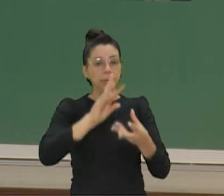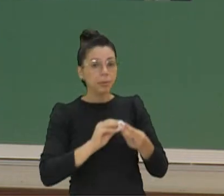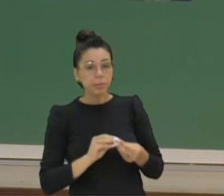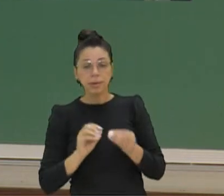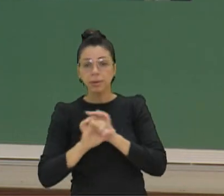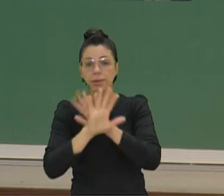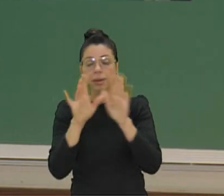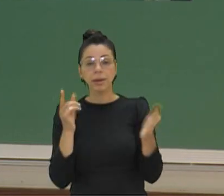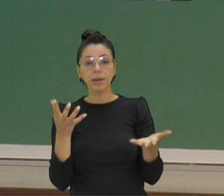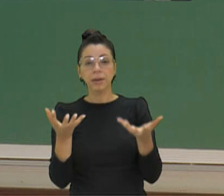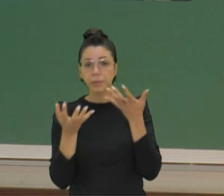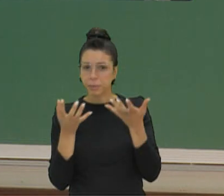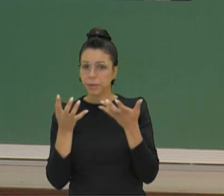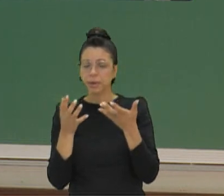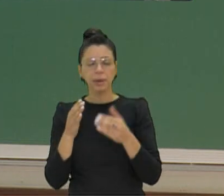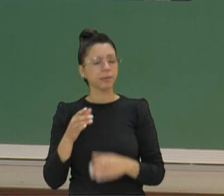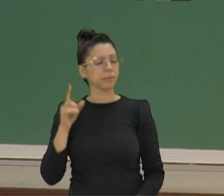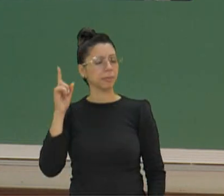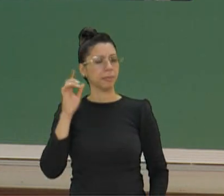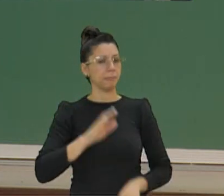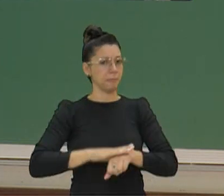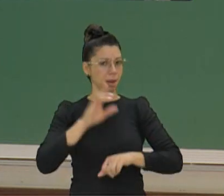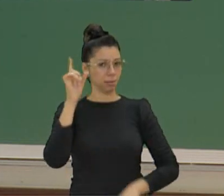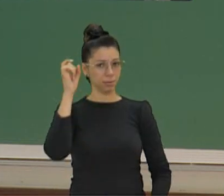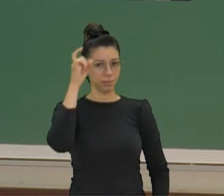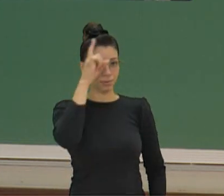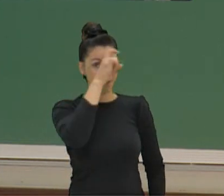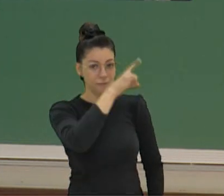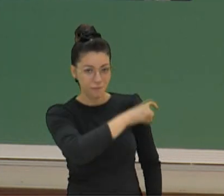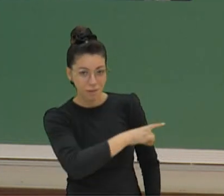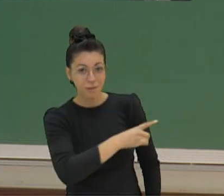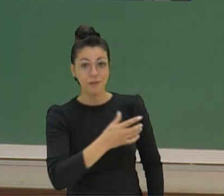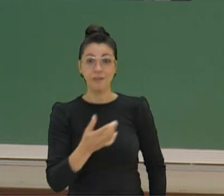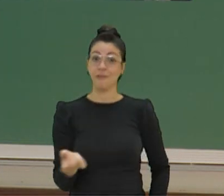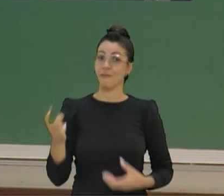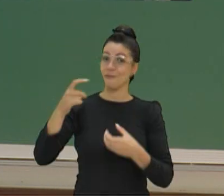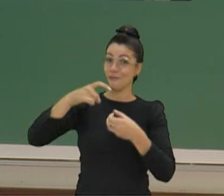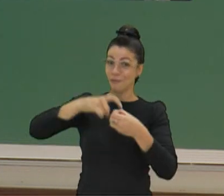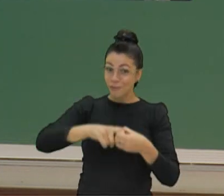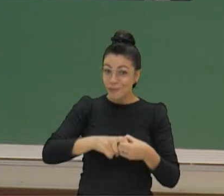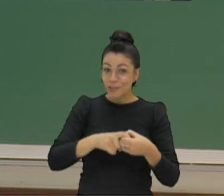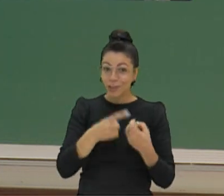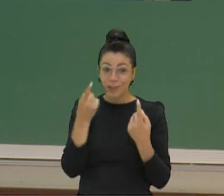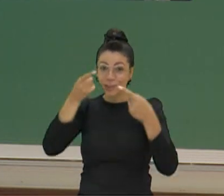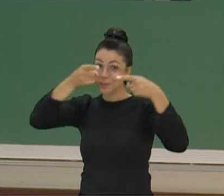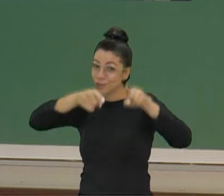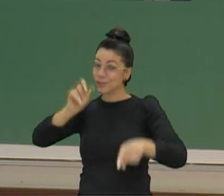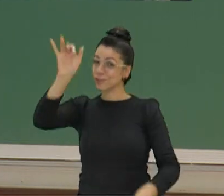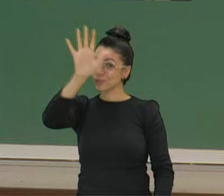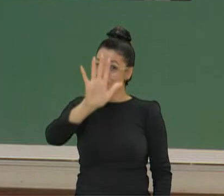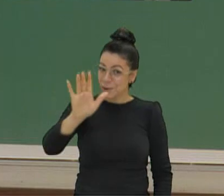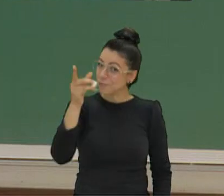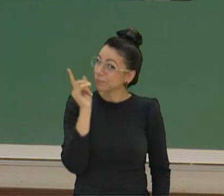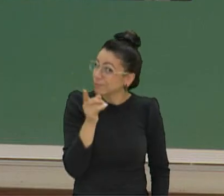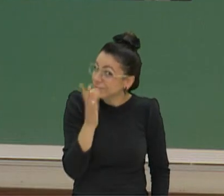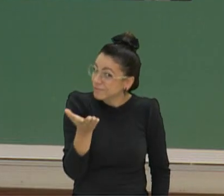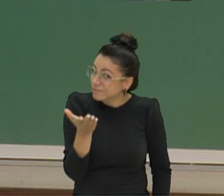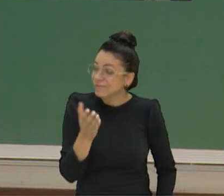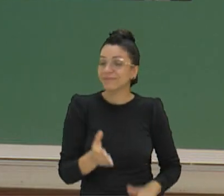na hora do quiz eu quero bem difícil. Eu vou voltar com aqueles desafios de imagem, hein? Olha lá.